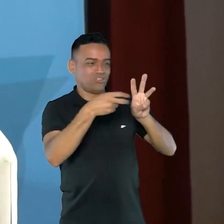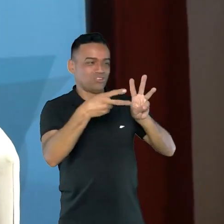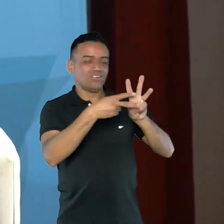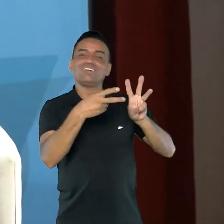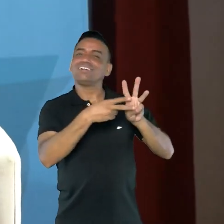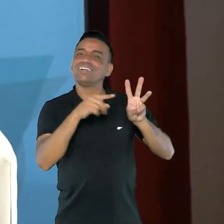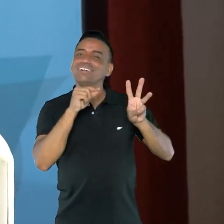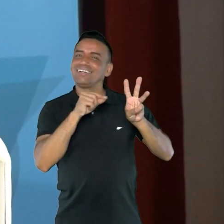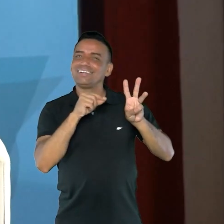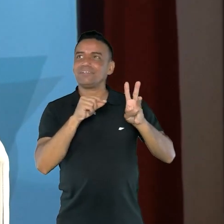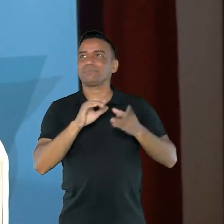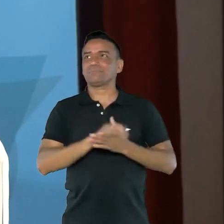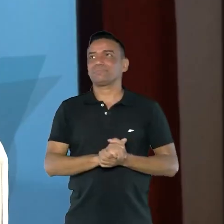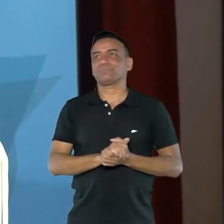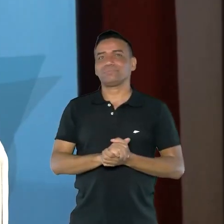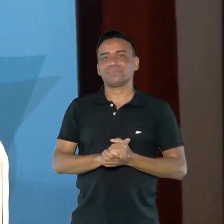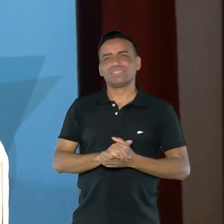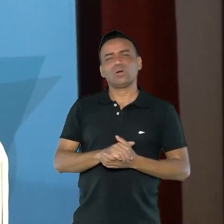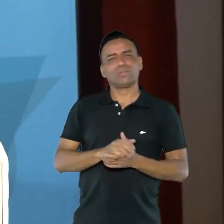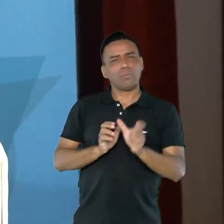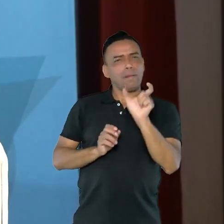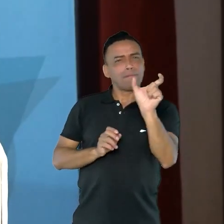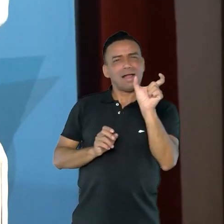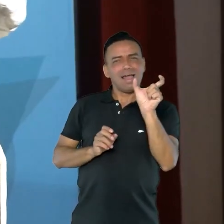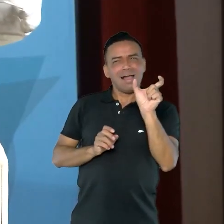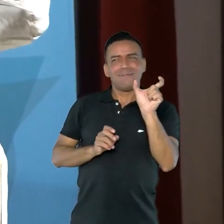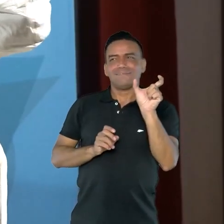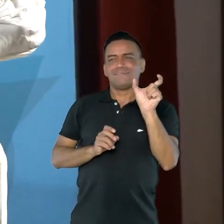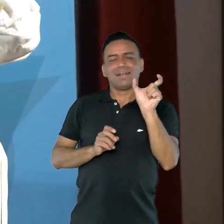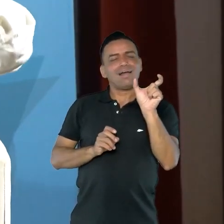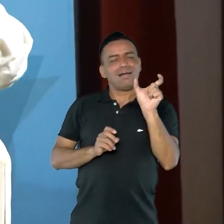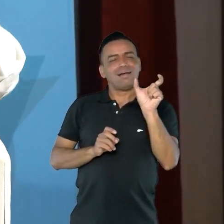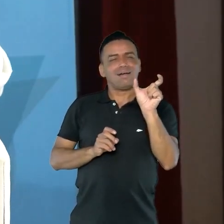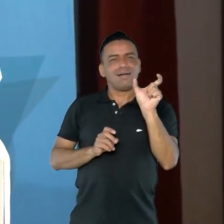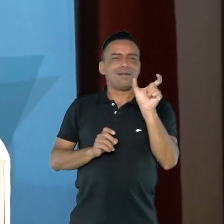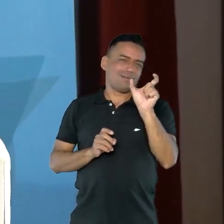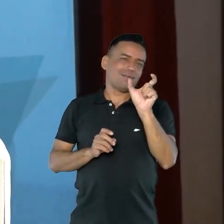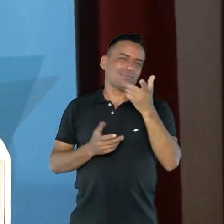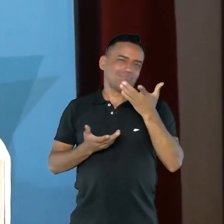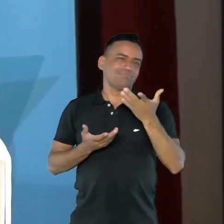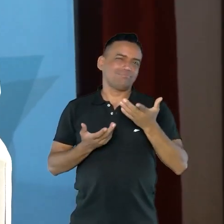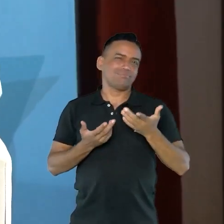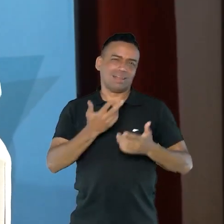povo. A gente tem uma palavra que é Emboraiu,